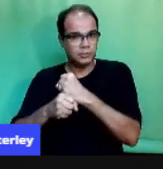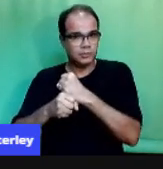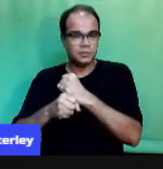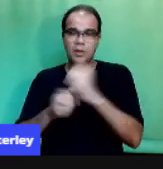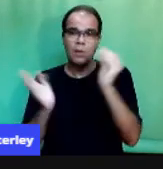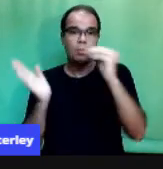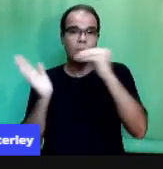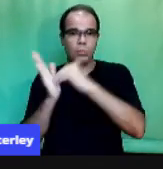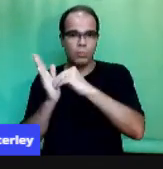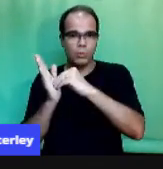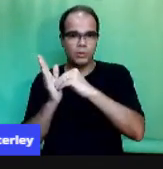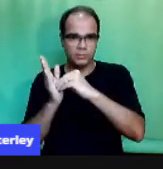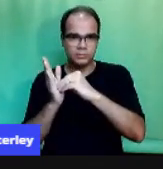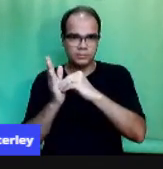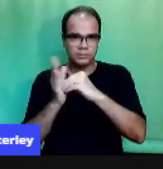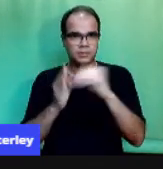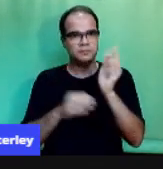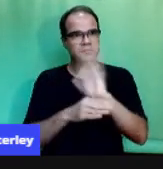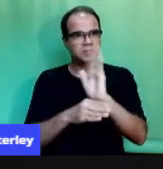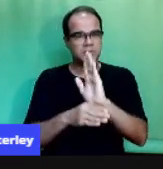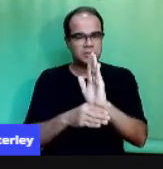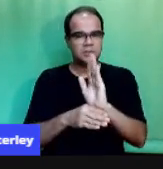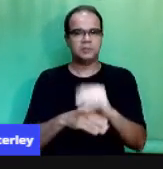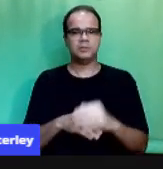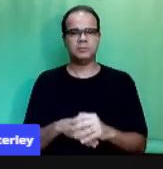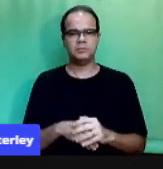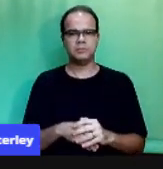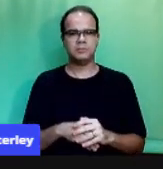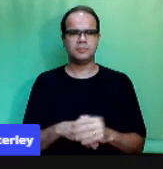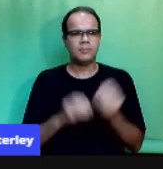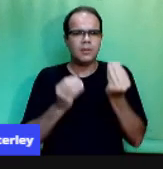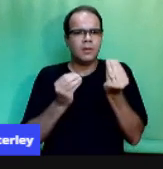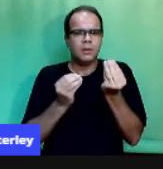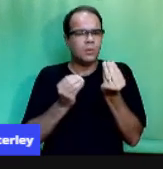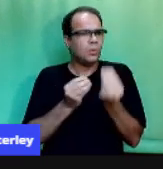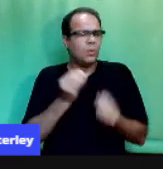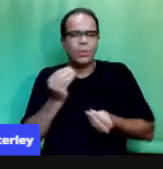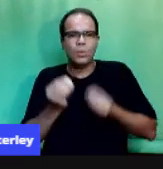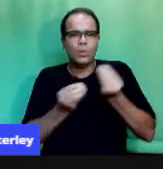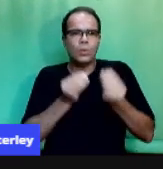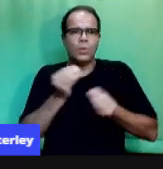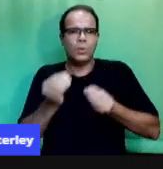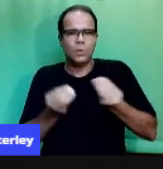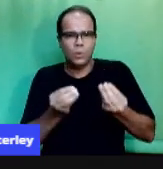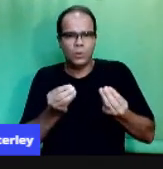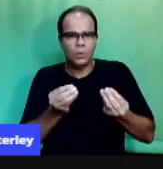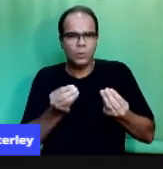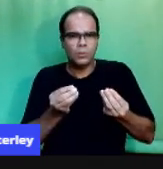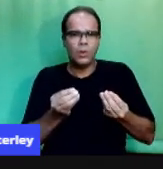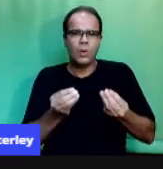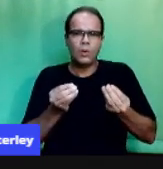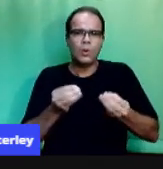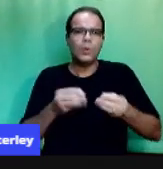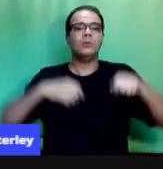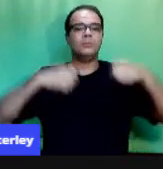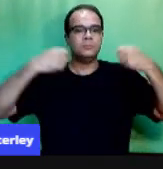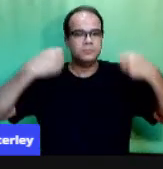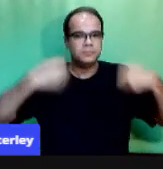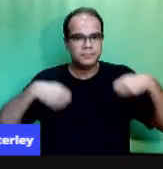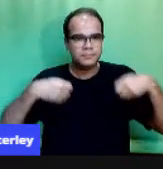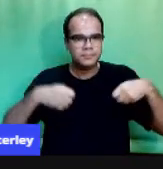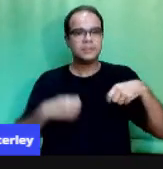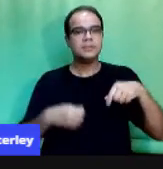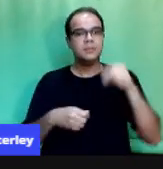vídeos, né, adicionar passo a passo de como o professor irá exigir essa